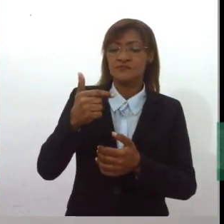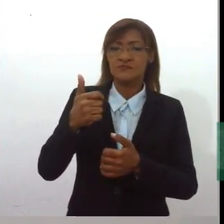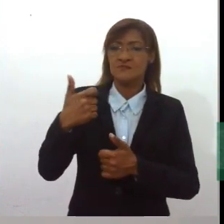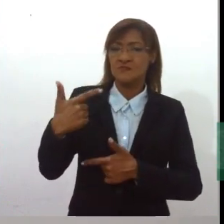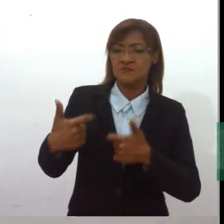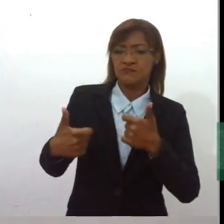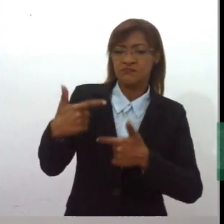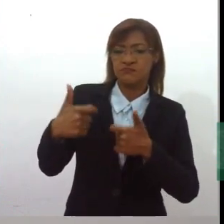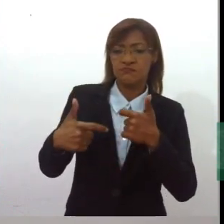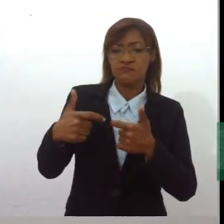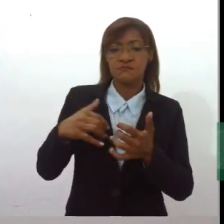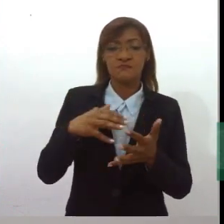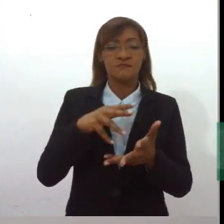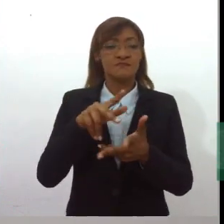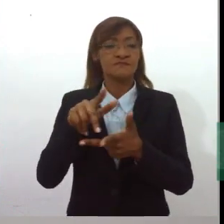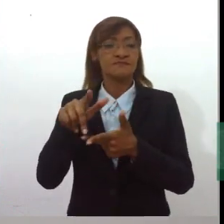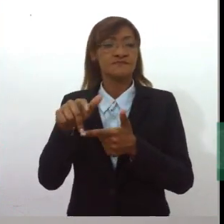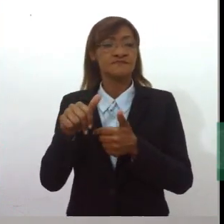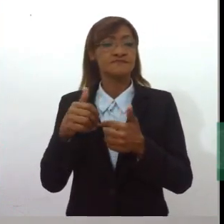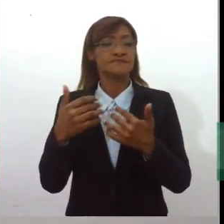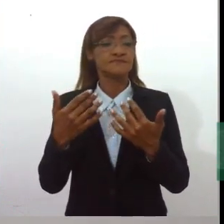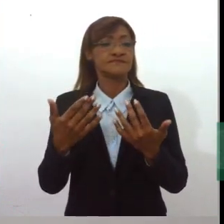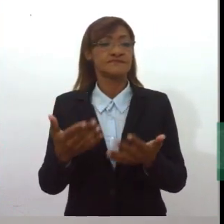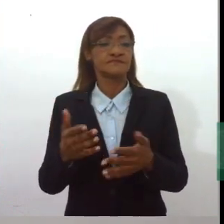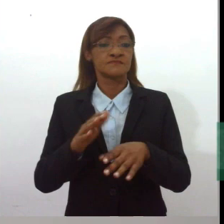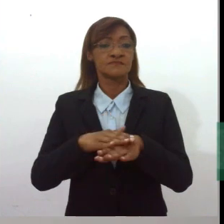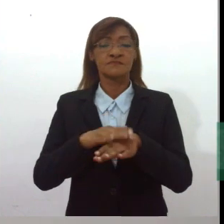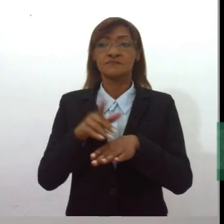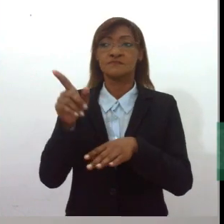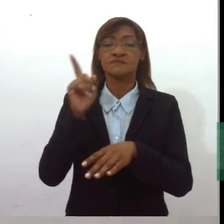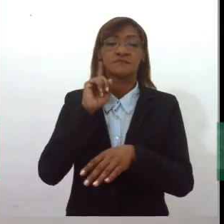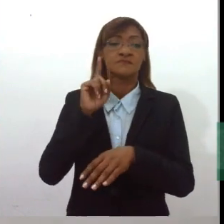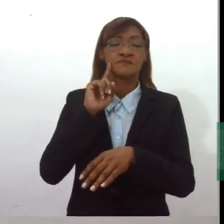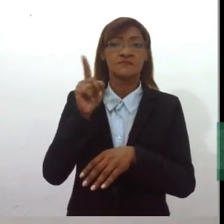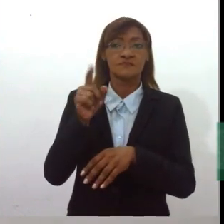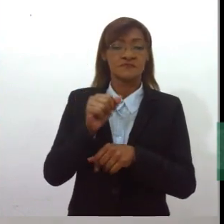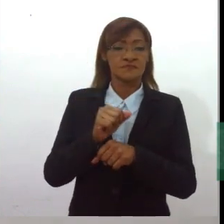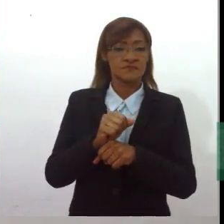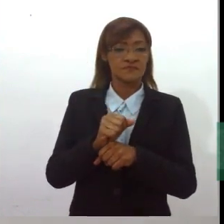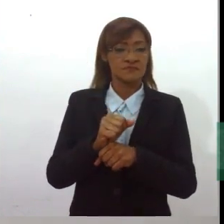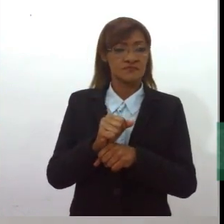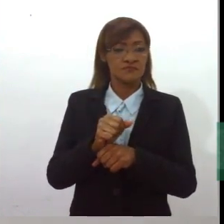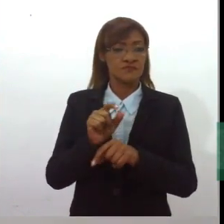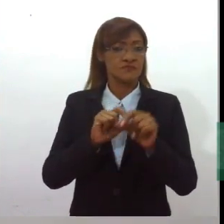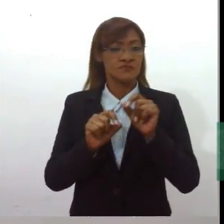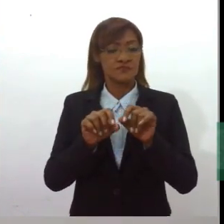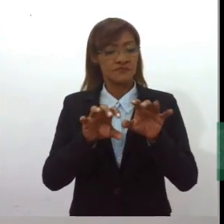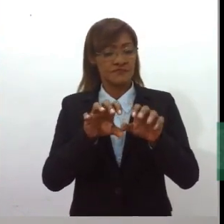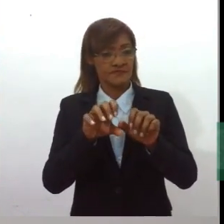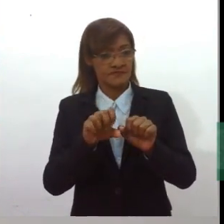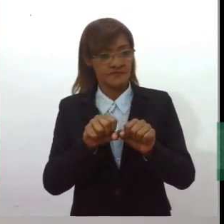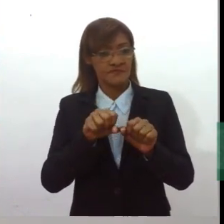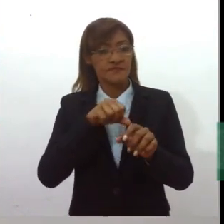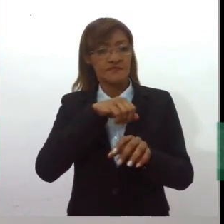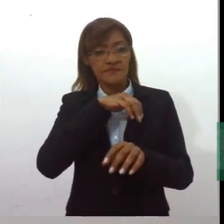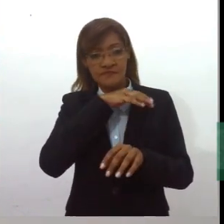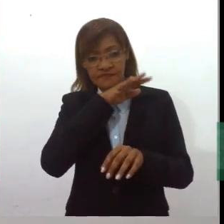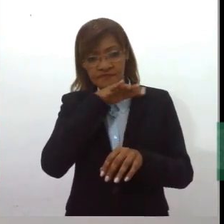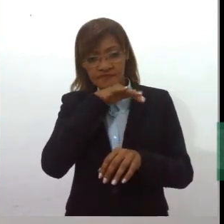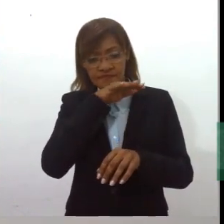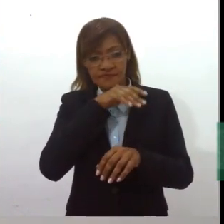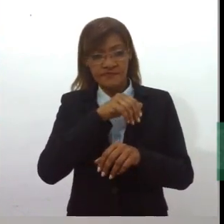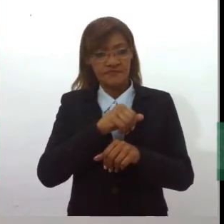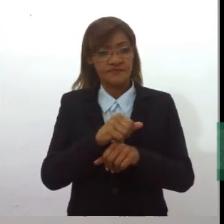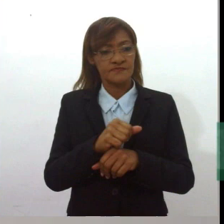Unidos eles usam a bomba de radiação capturam os fios mos né Por exemplo kotomine ele é